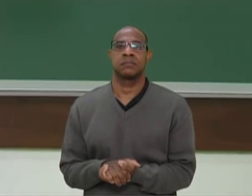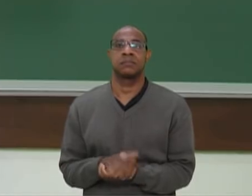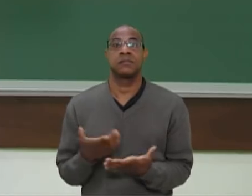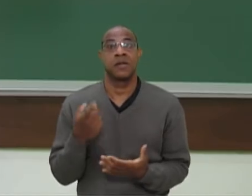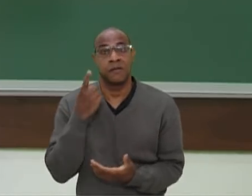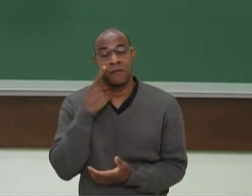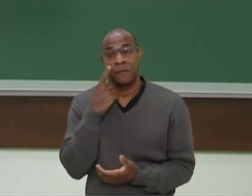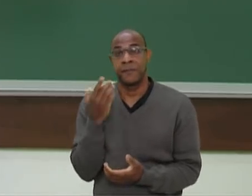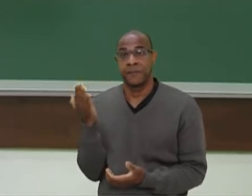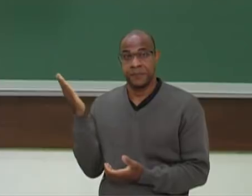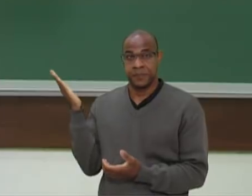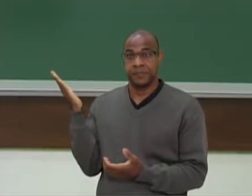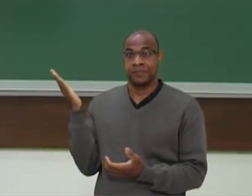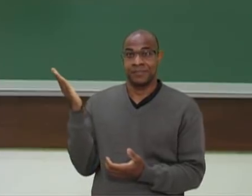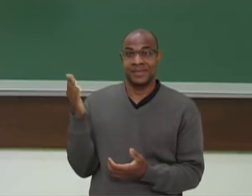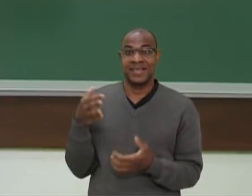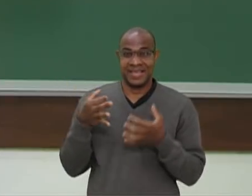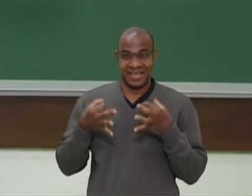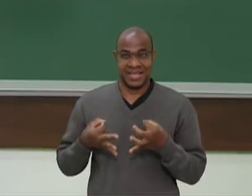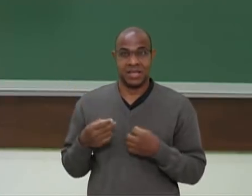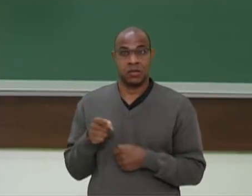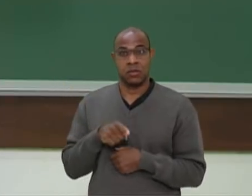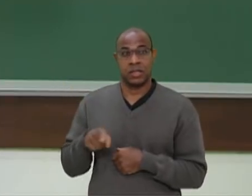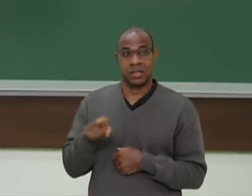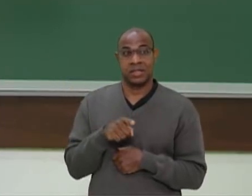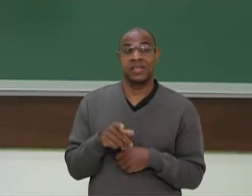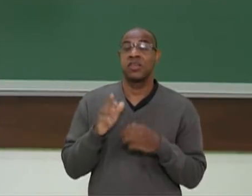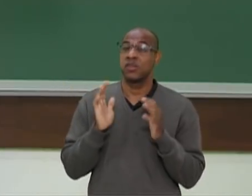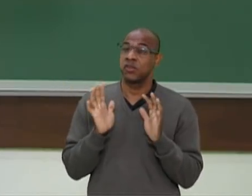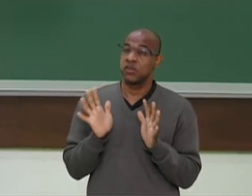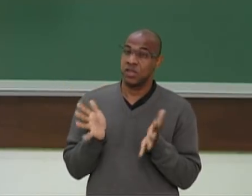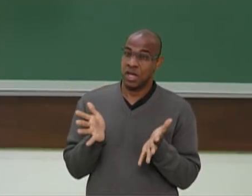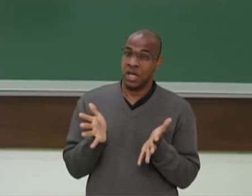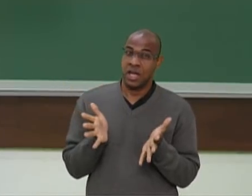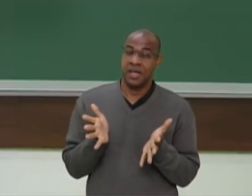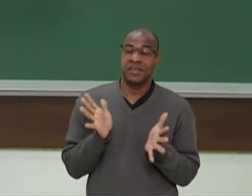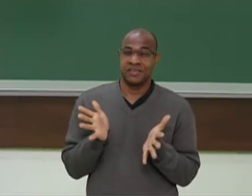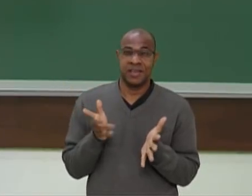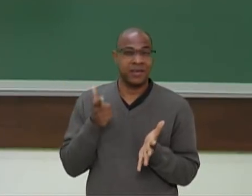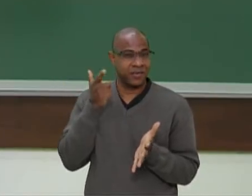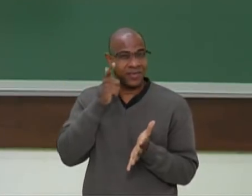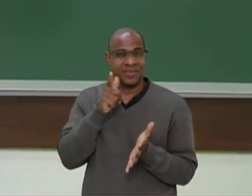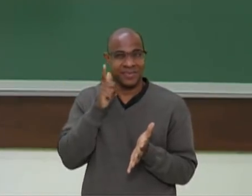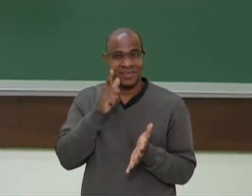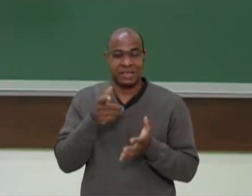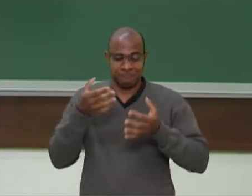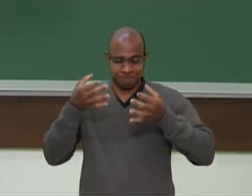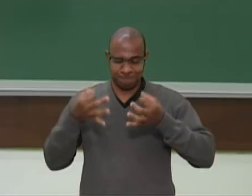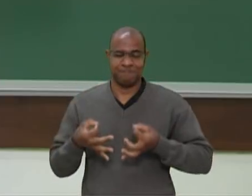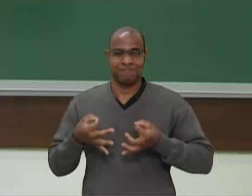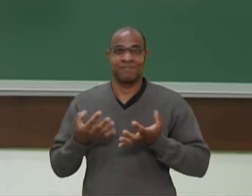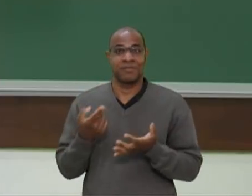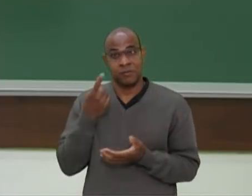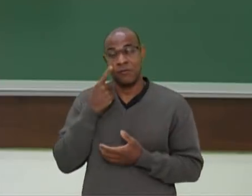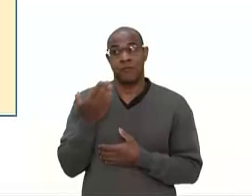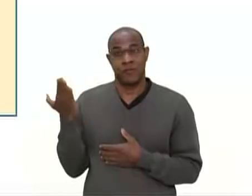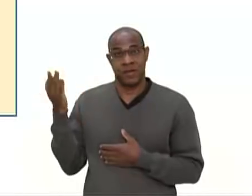Vamos lá? Tenho certeza que vocês já estão bem afinados nisso. Vamos